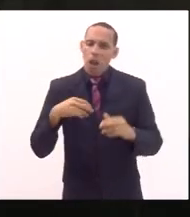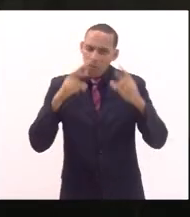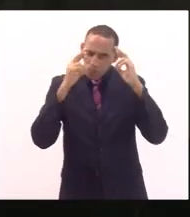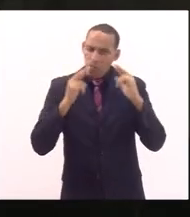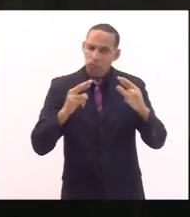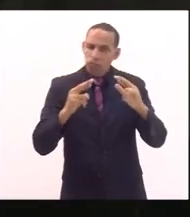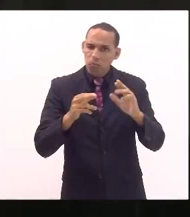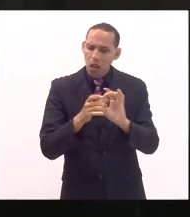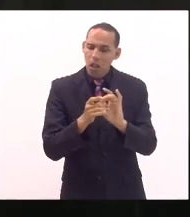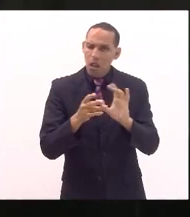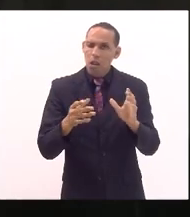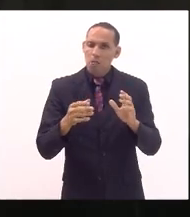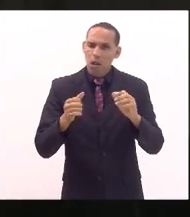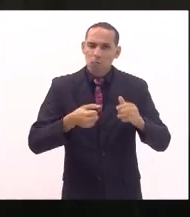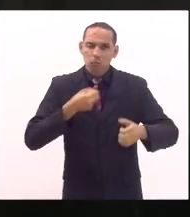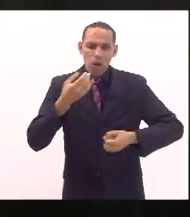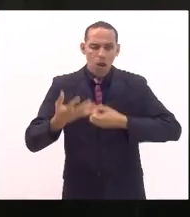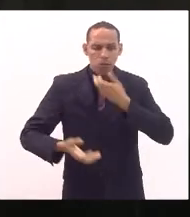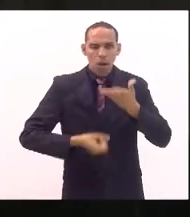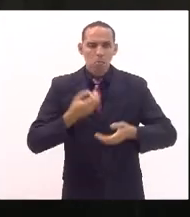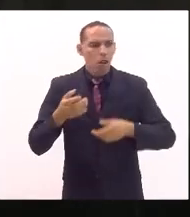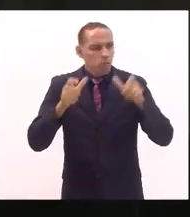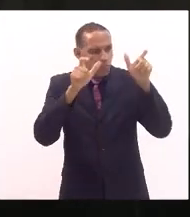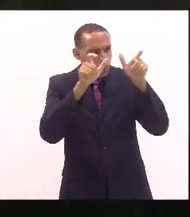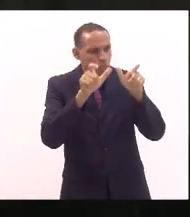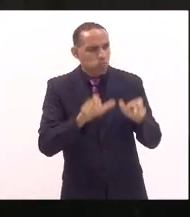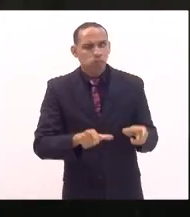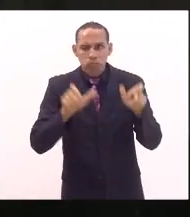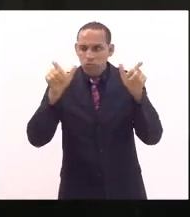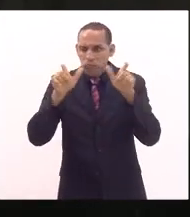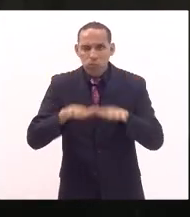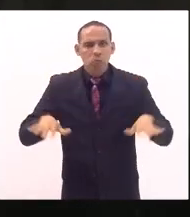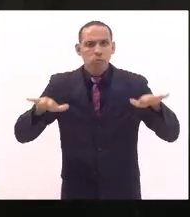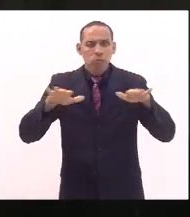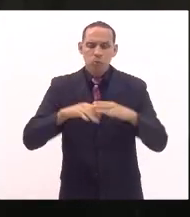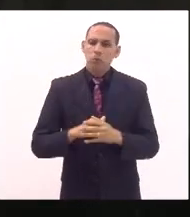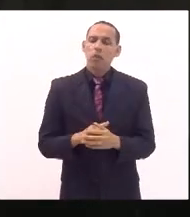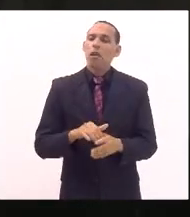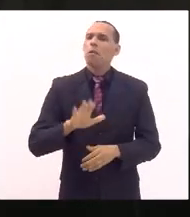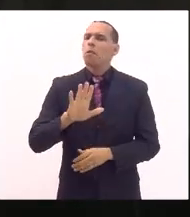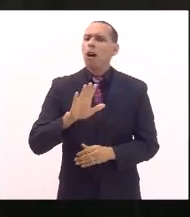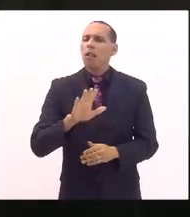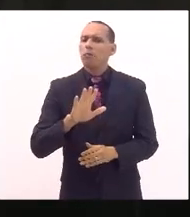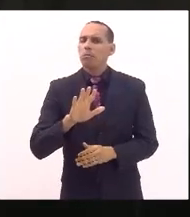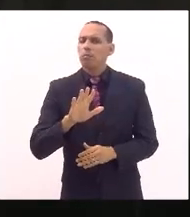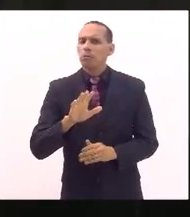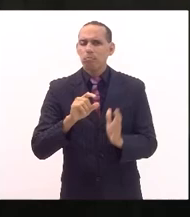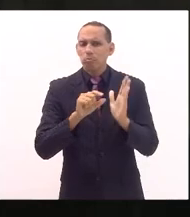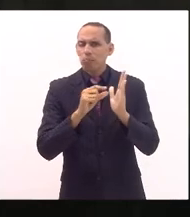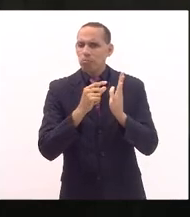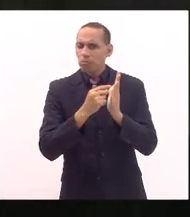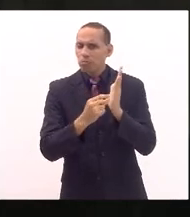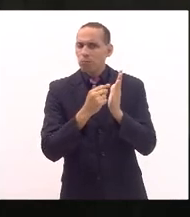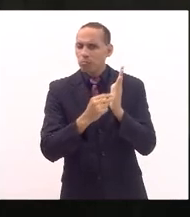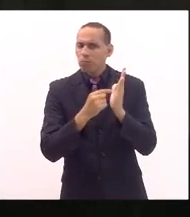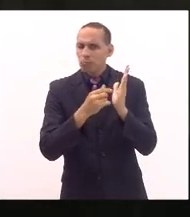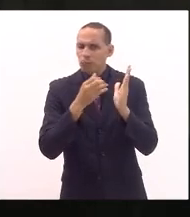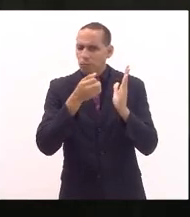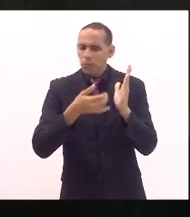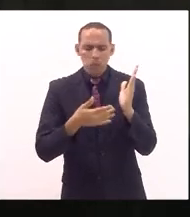respeito à liberdade de expressão de todos agora nas Entrelinhas